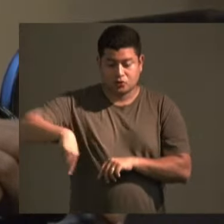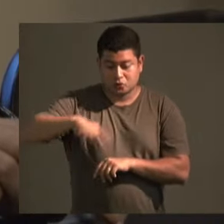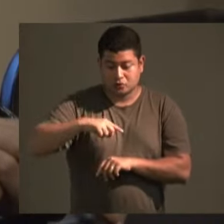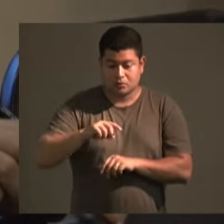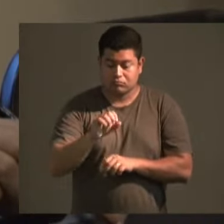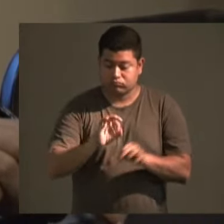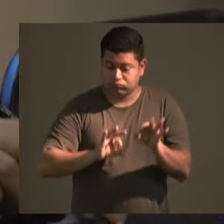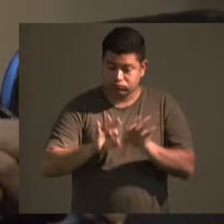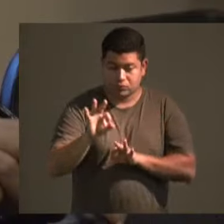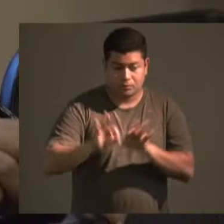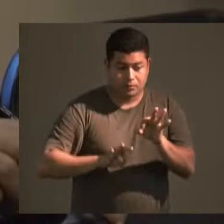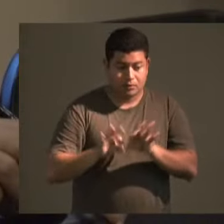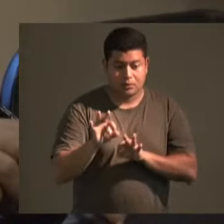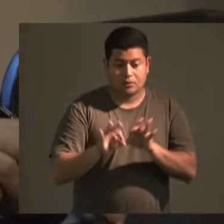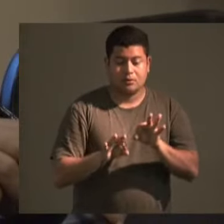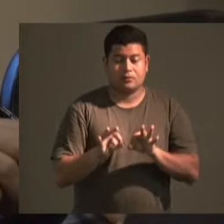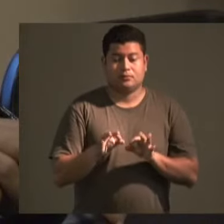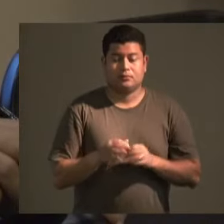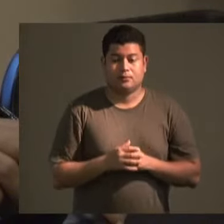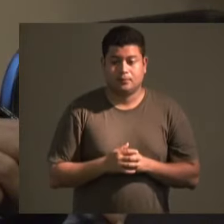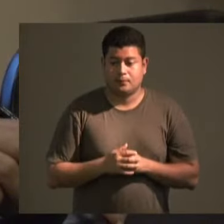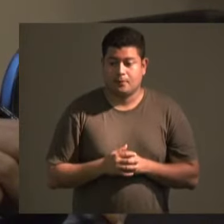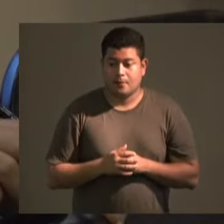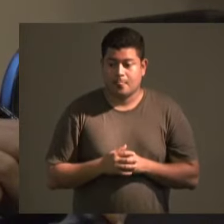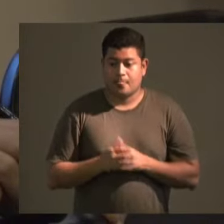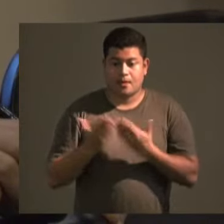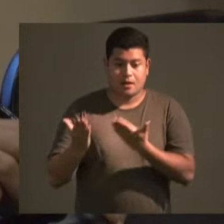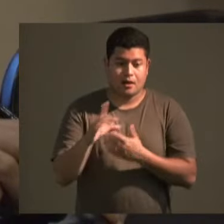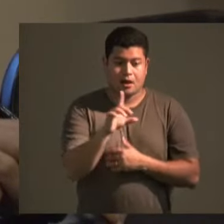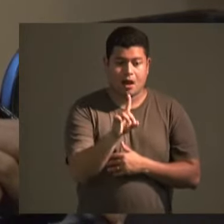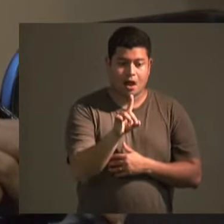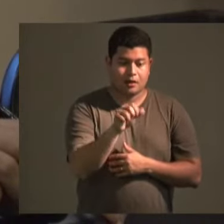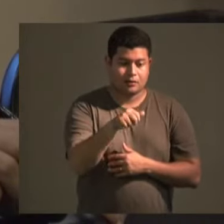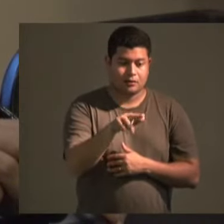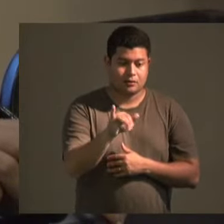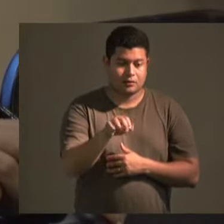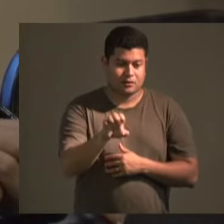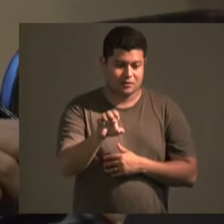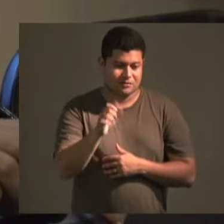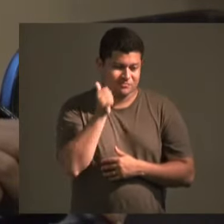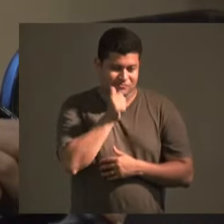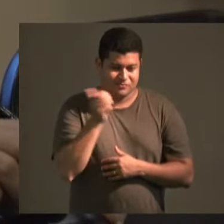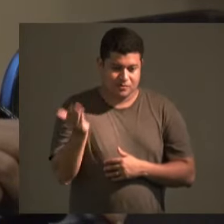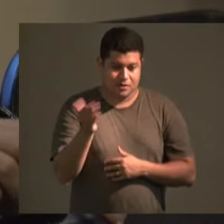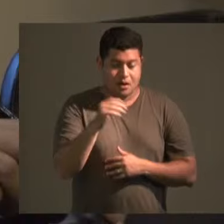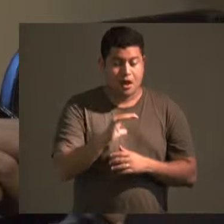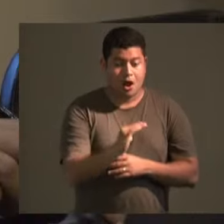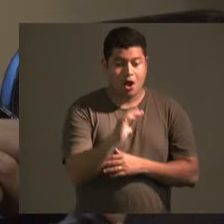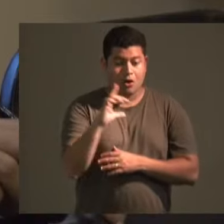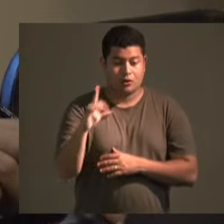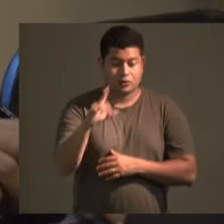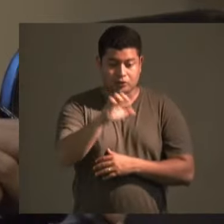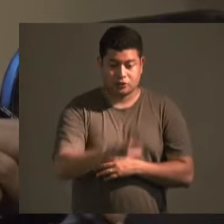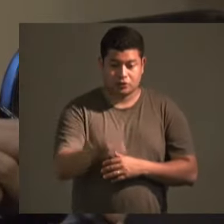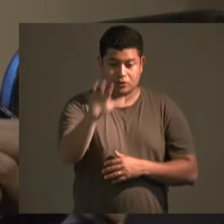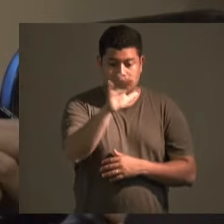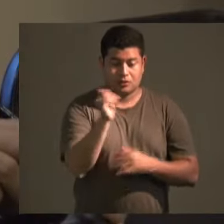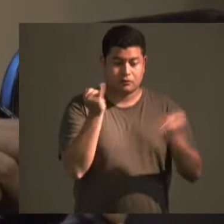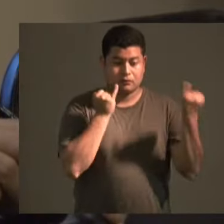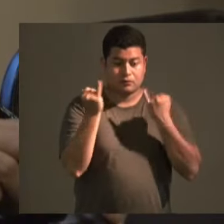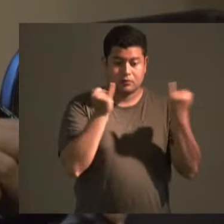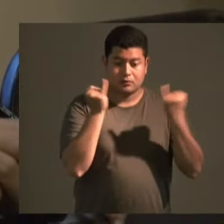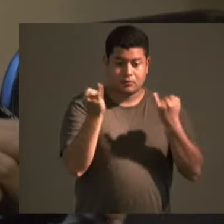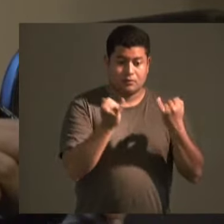trabalhar essa questão. Está aqui a Daiane, que é lá da Coordenadoria Geral de Dados e Informações sobre Pessoas